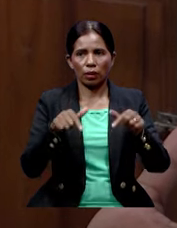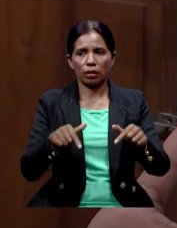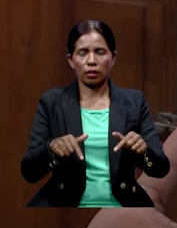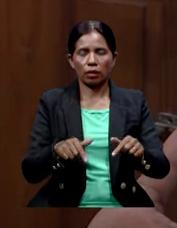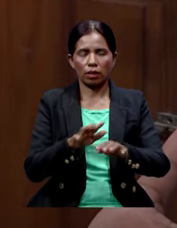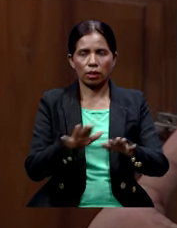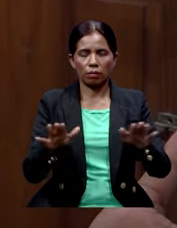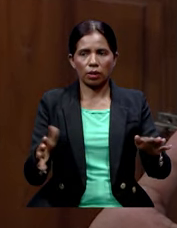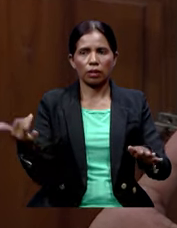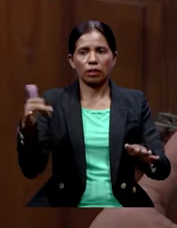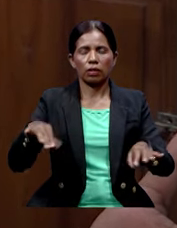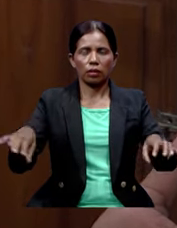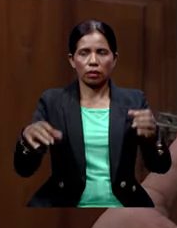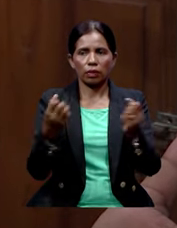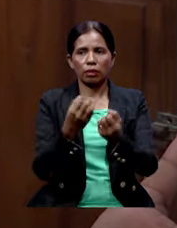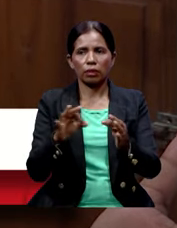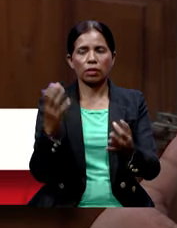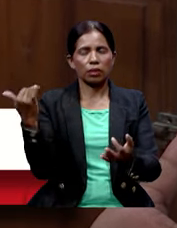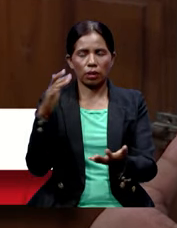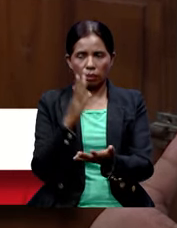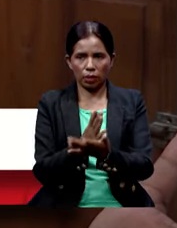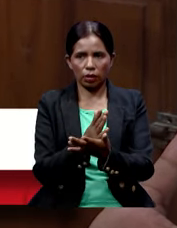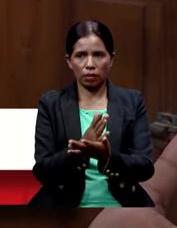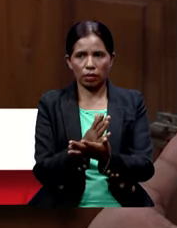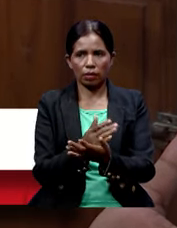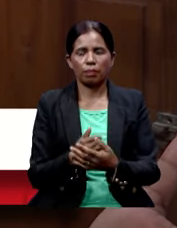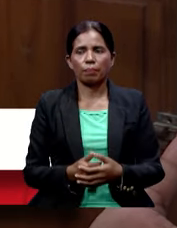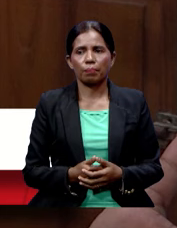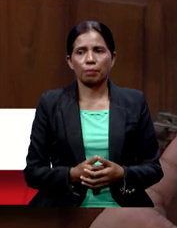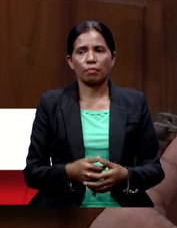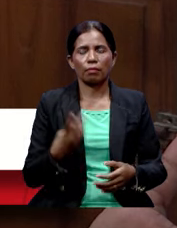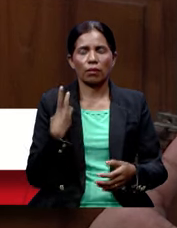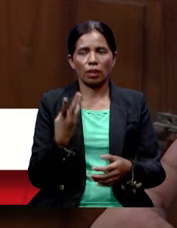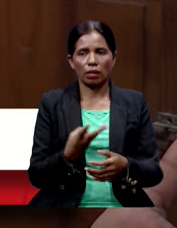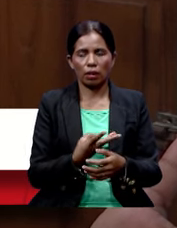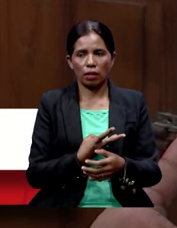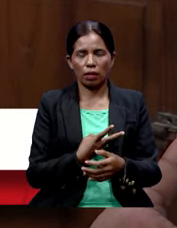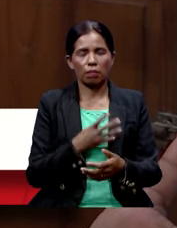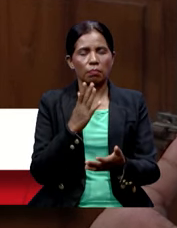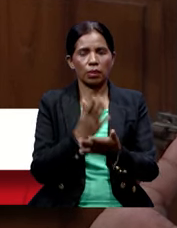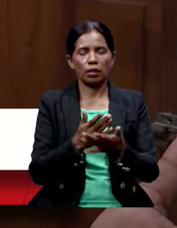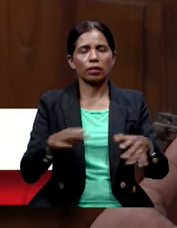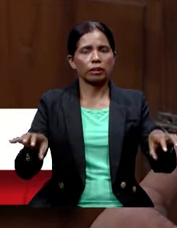alim sira contratado mas sira para ona. Ami para ona